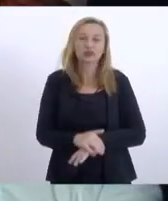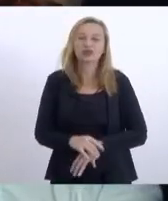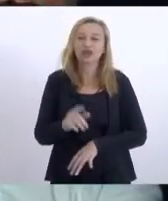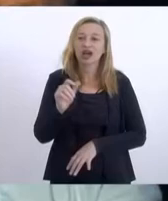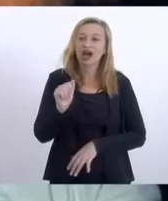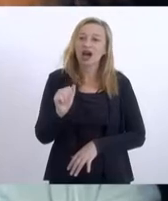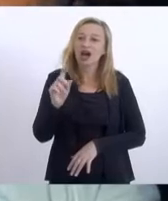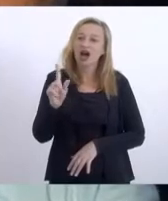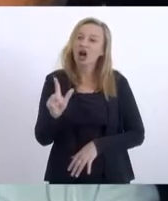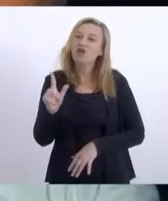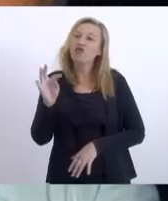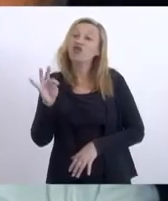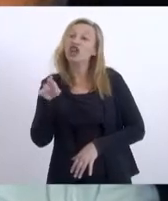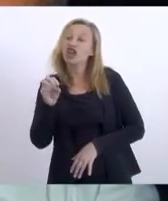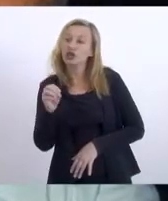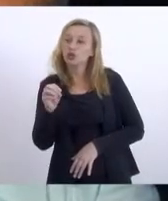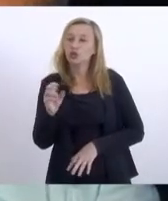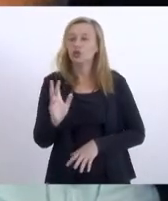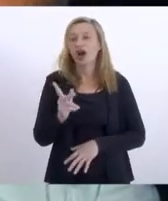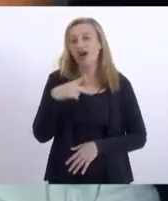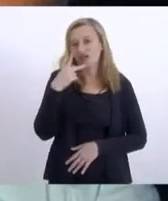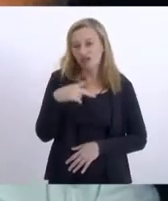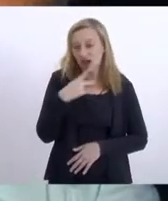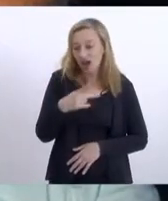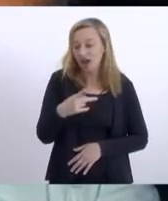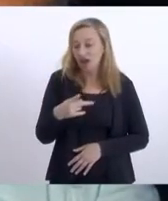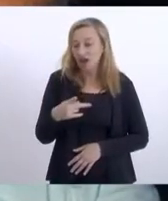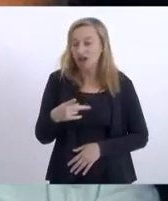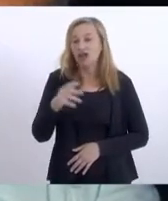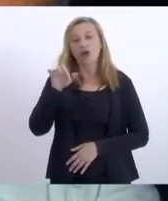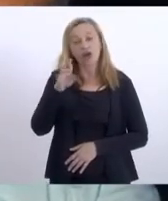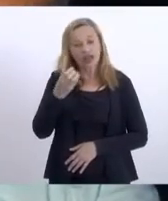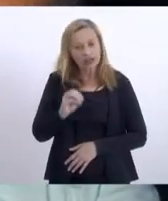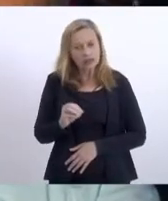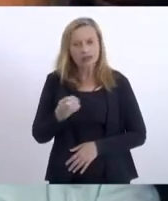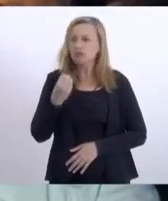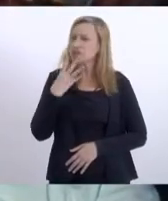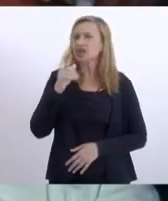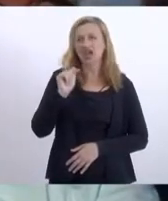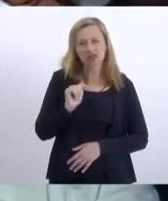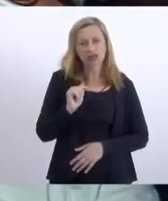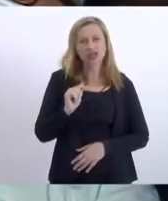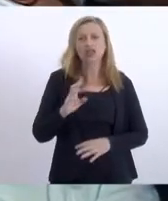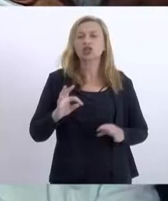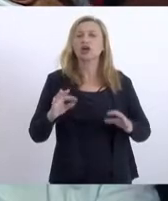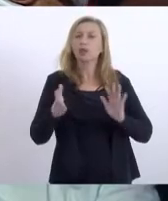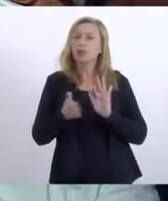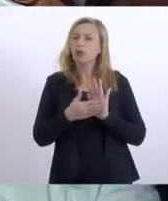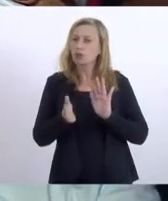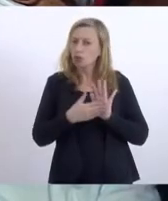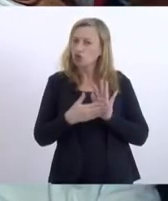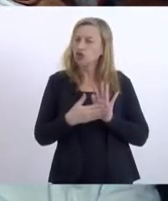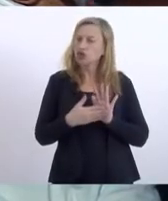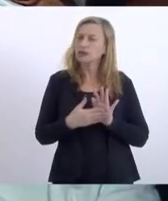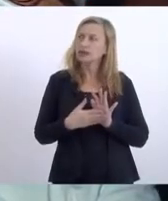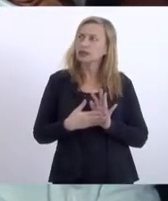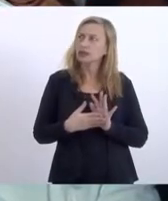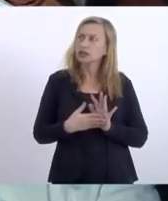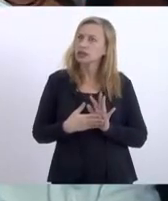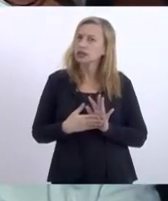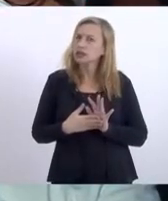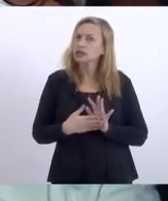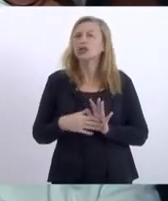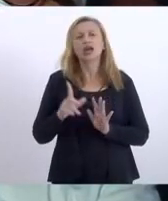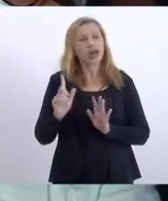Alfredo. A fala que nós vimos agora do Aureliano cabe muito bem aquilo que a gente vai propor, e é